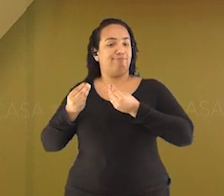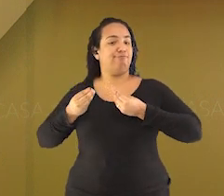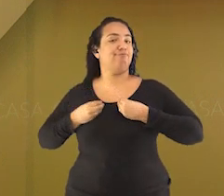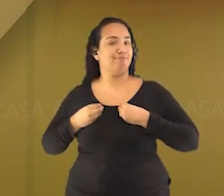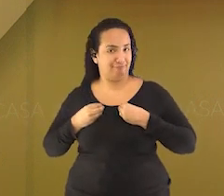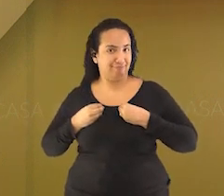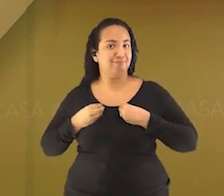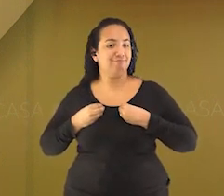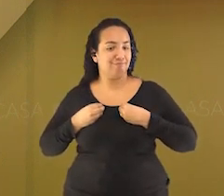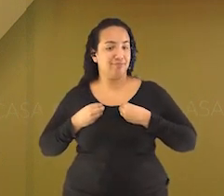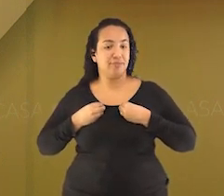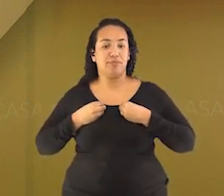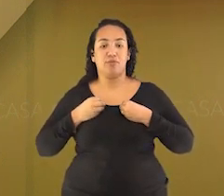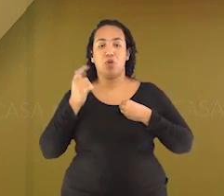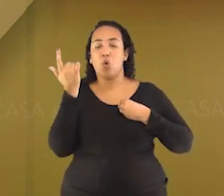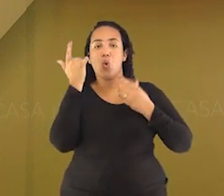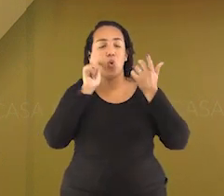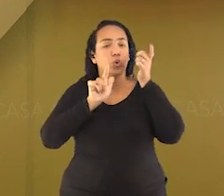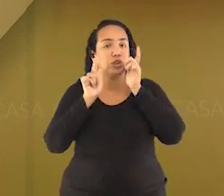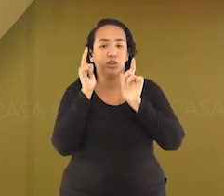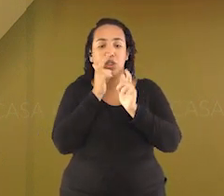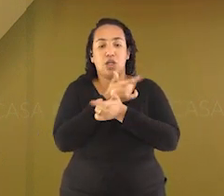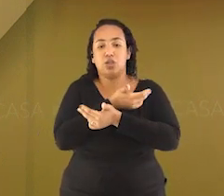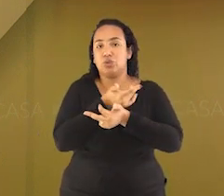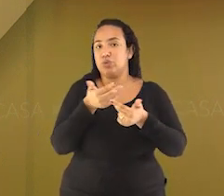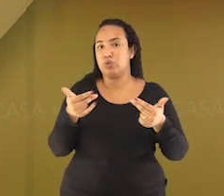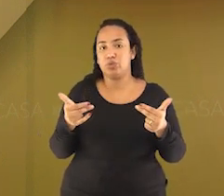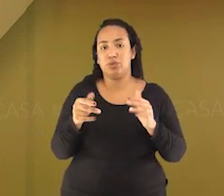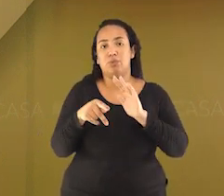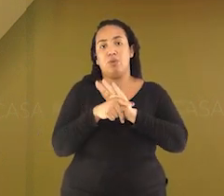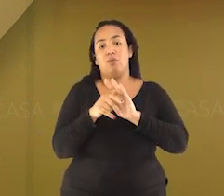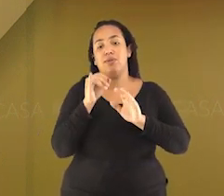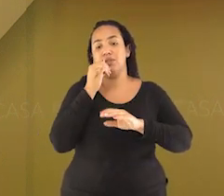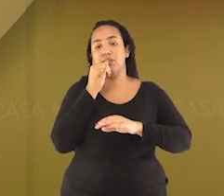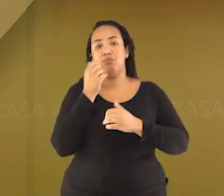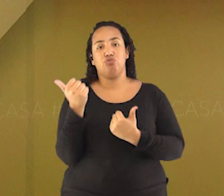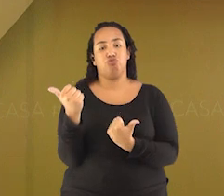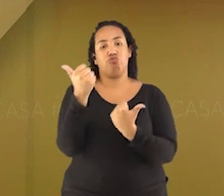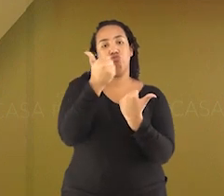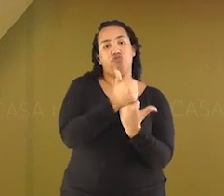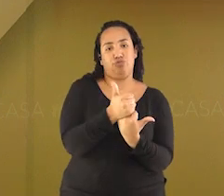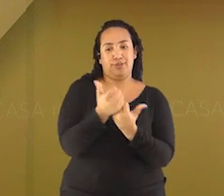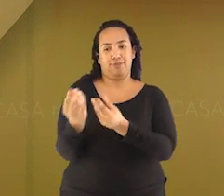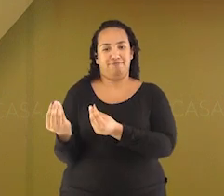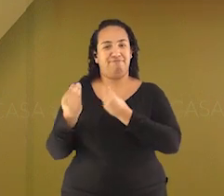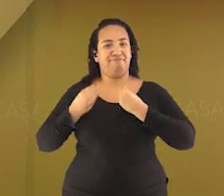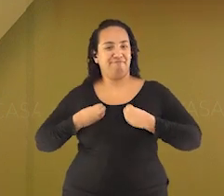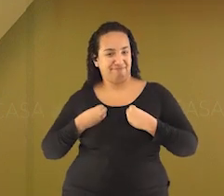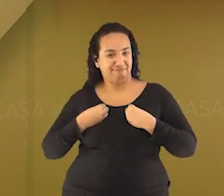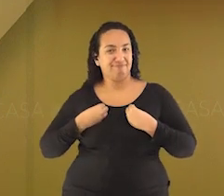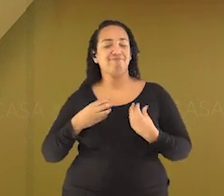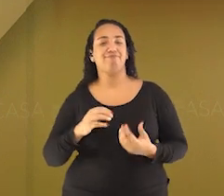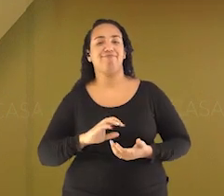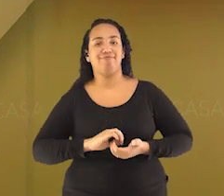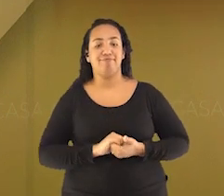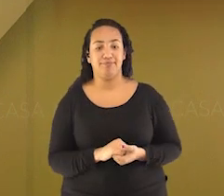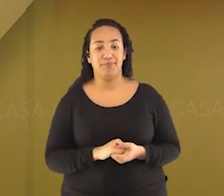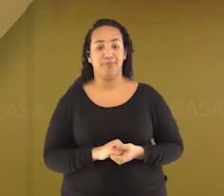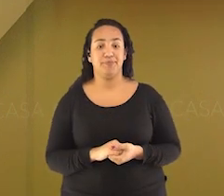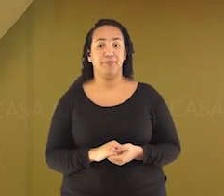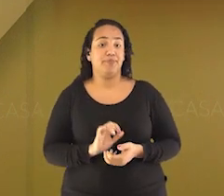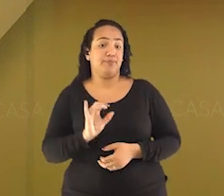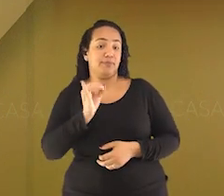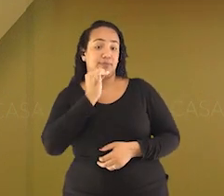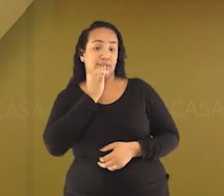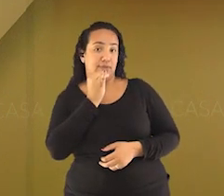de herdar, ganhar, obter ou conquistar algo por via de sucessão, quer dizer, de um para o outro.